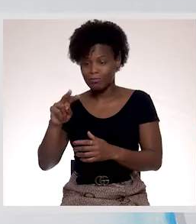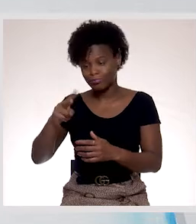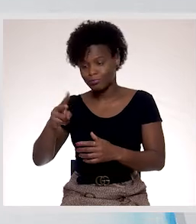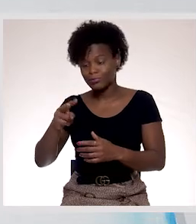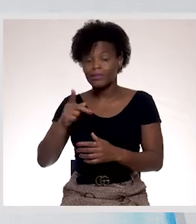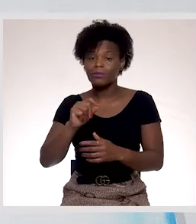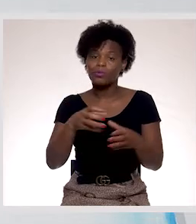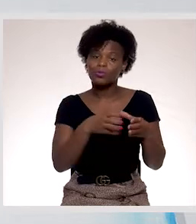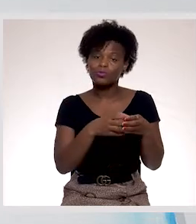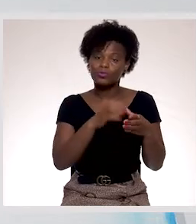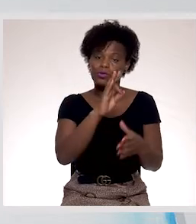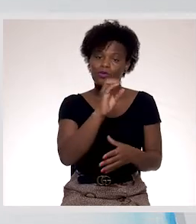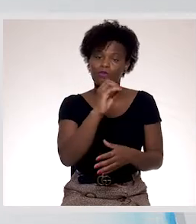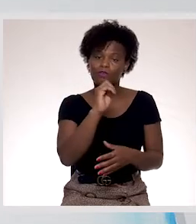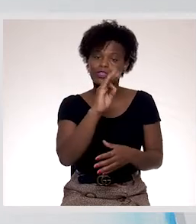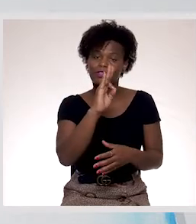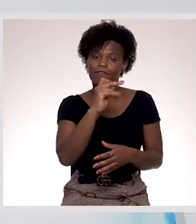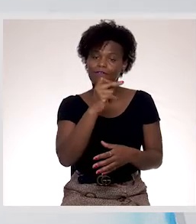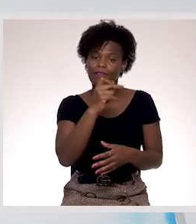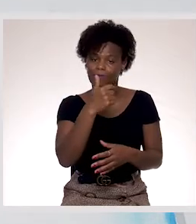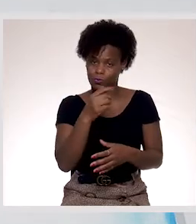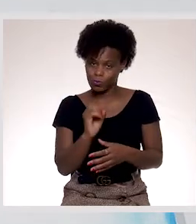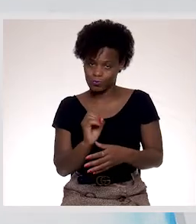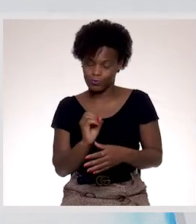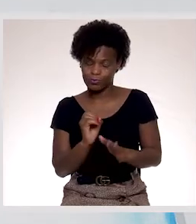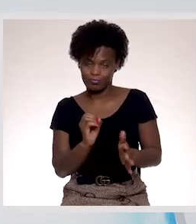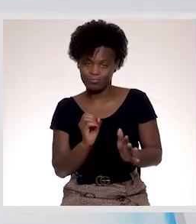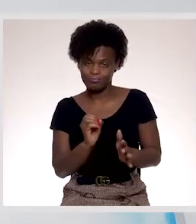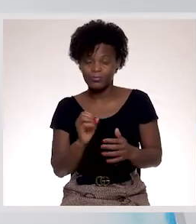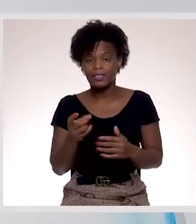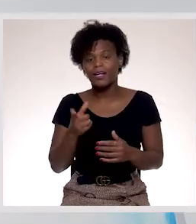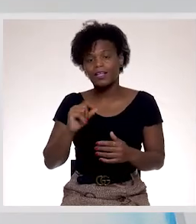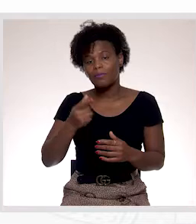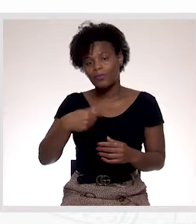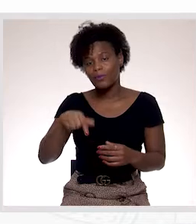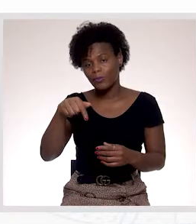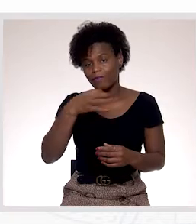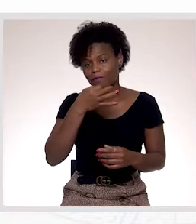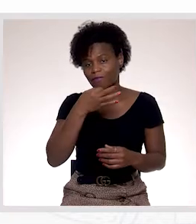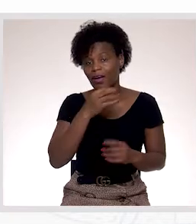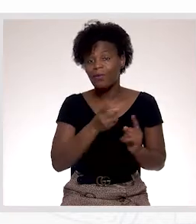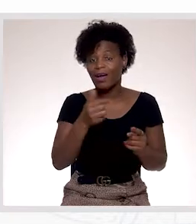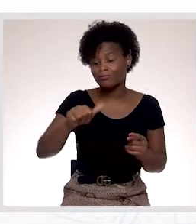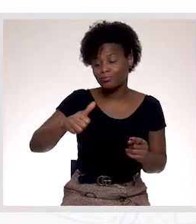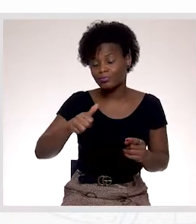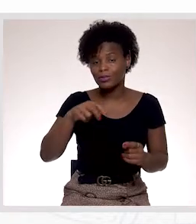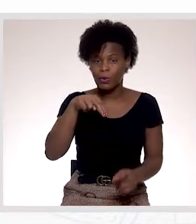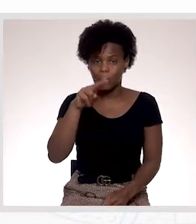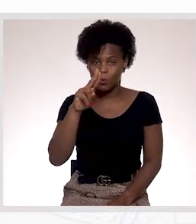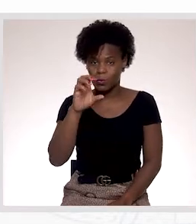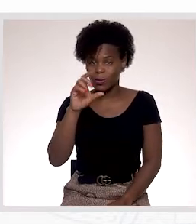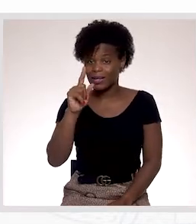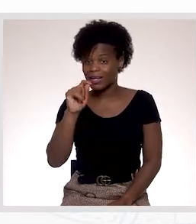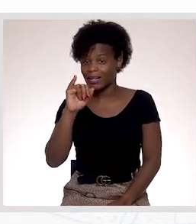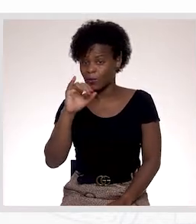E também por um grupo fosfato ou ácido fosfórico. Também nós falamos aqui de que os ácidos nucleicos podem